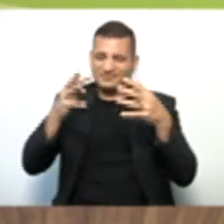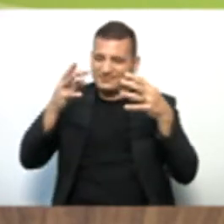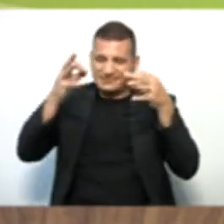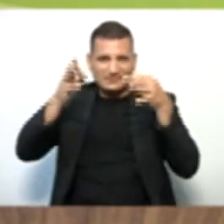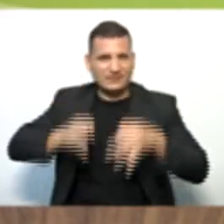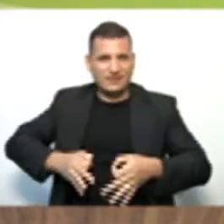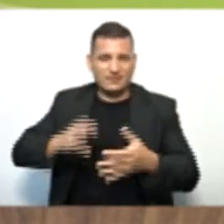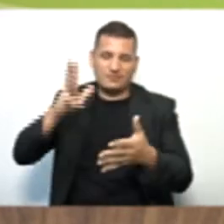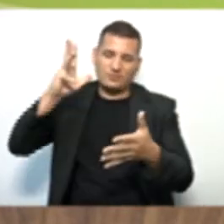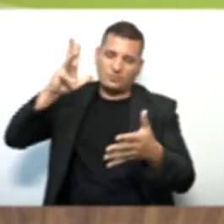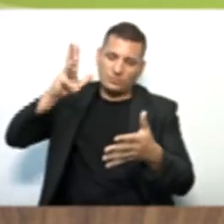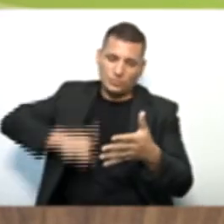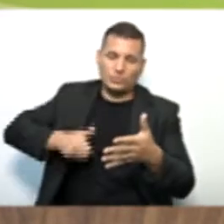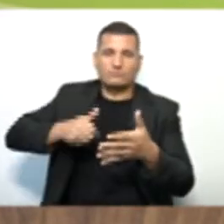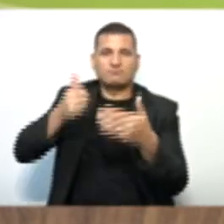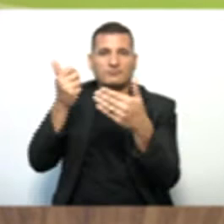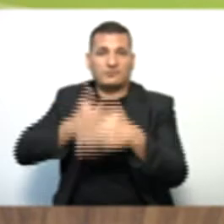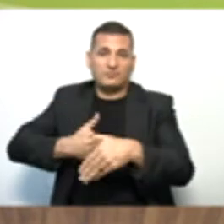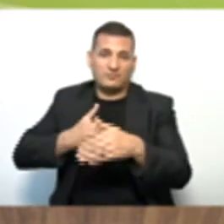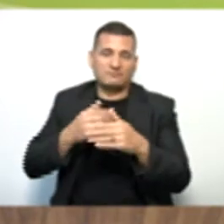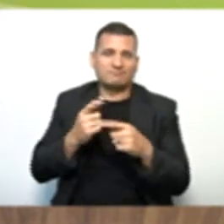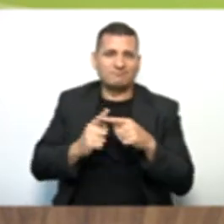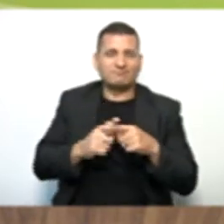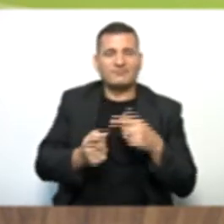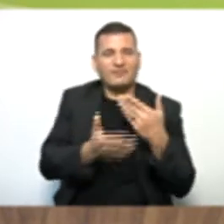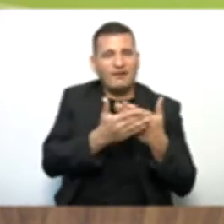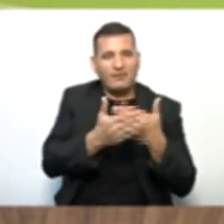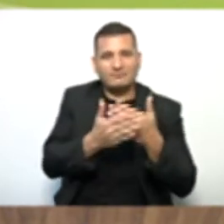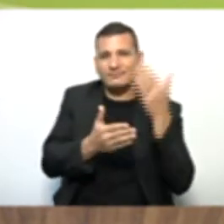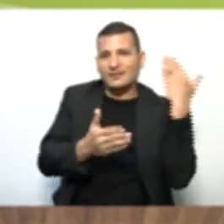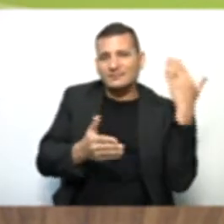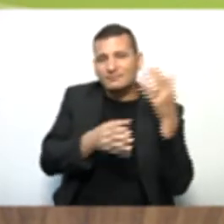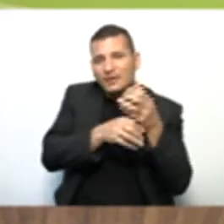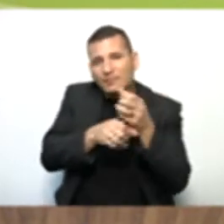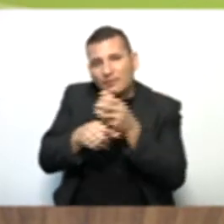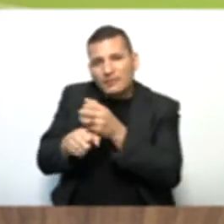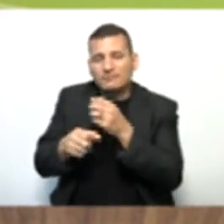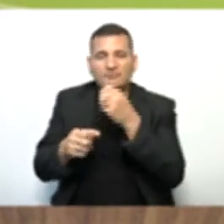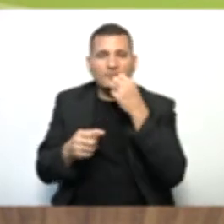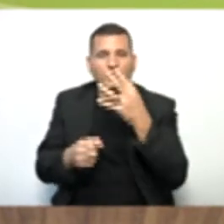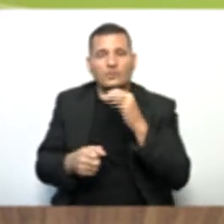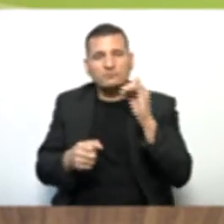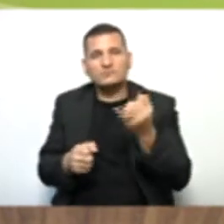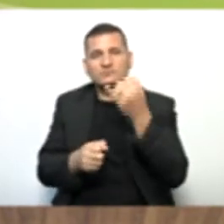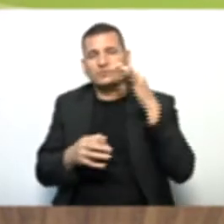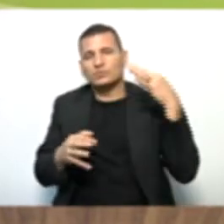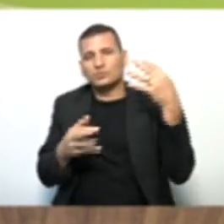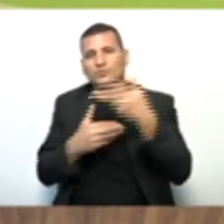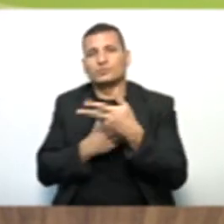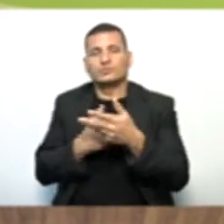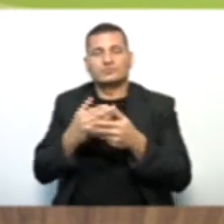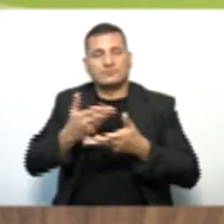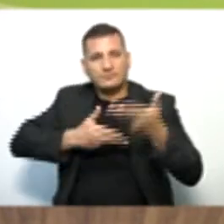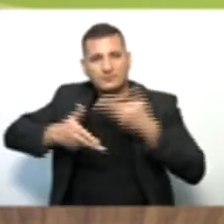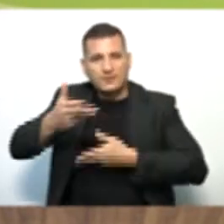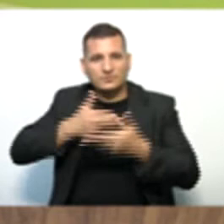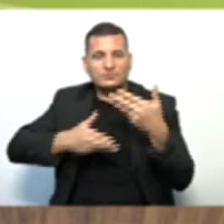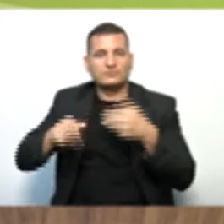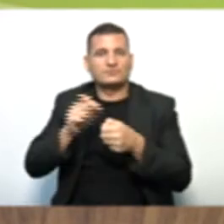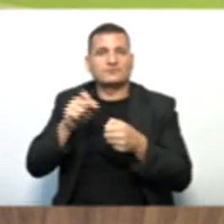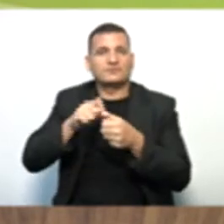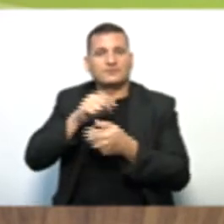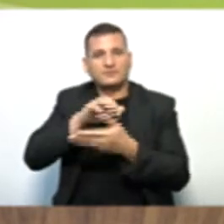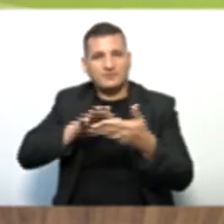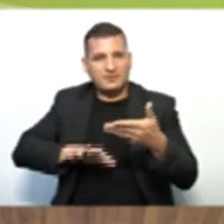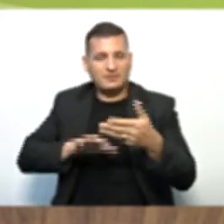Professor. As aulas foram muito proveitosas, todo mundo participando, resolvendo verdade, as atividades. Então, eu acho